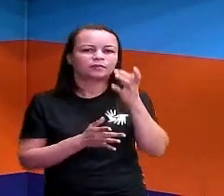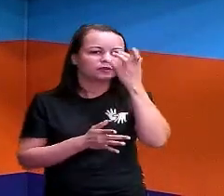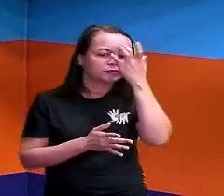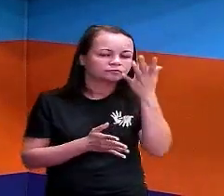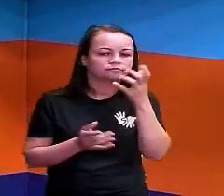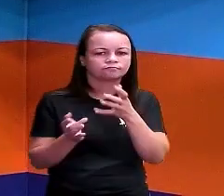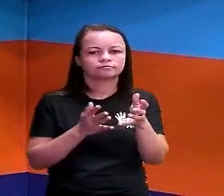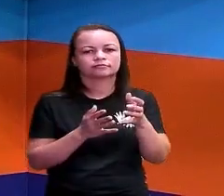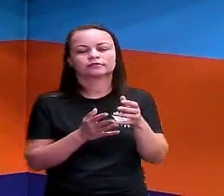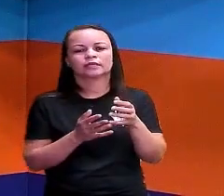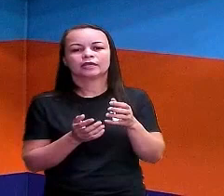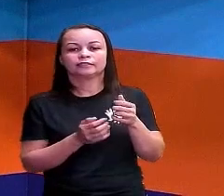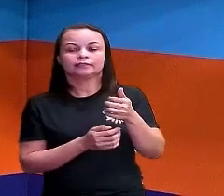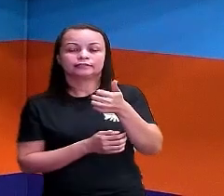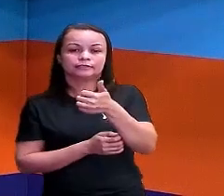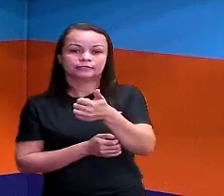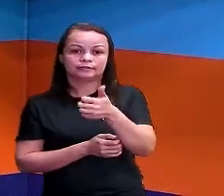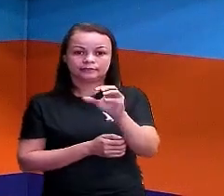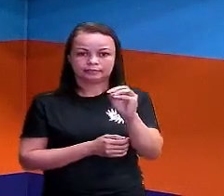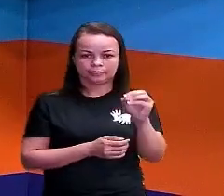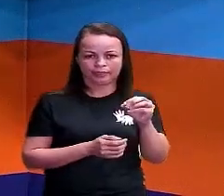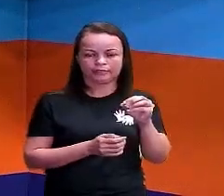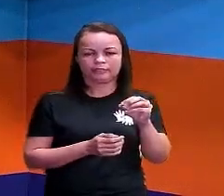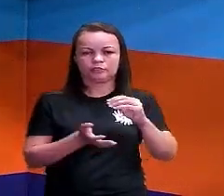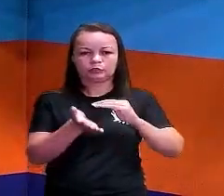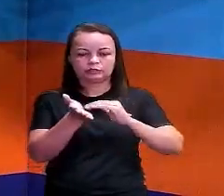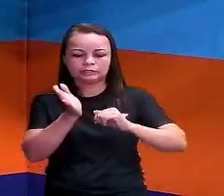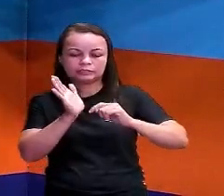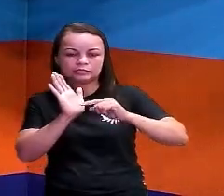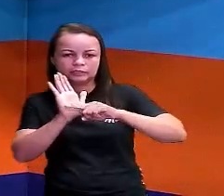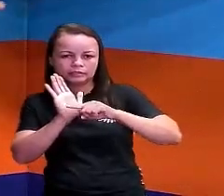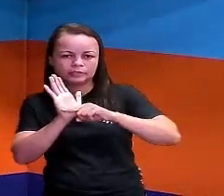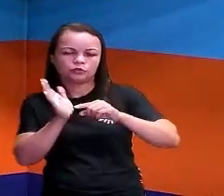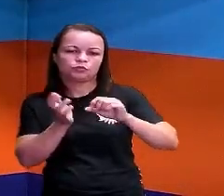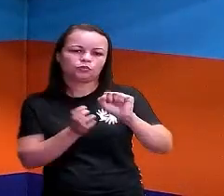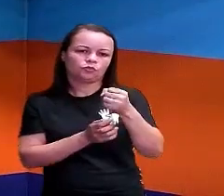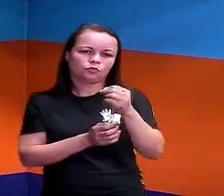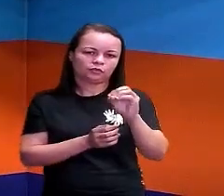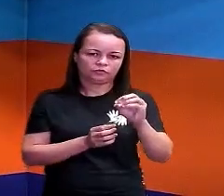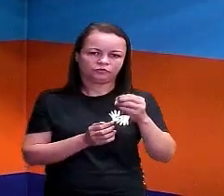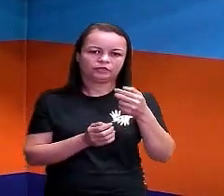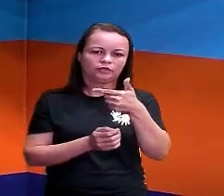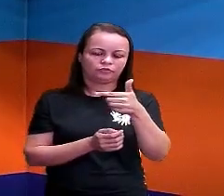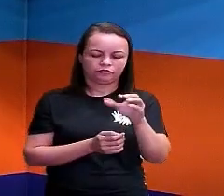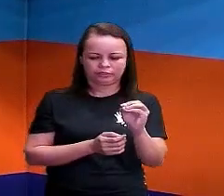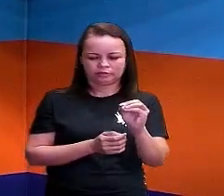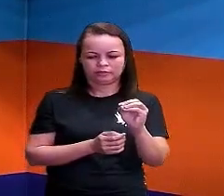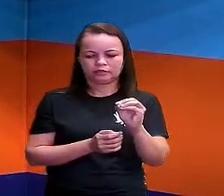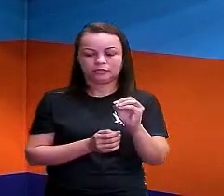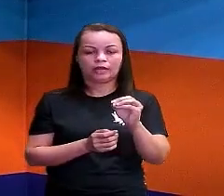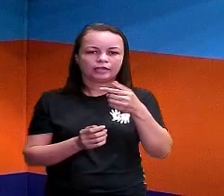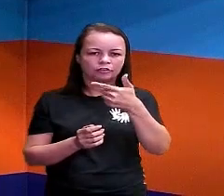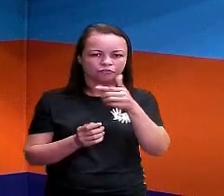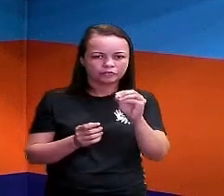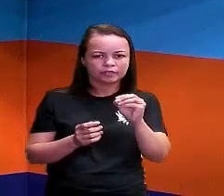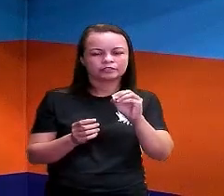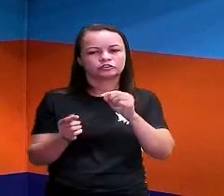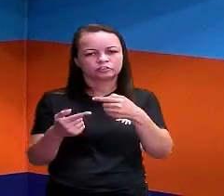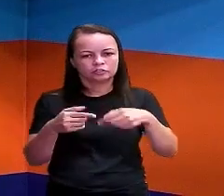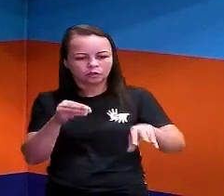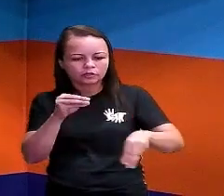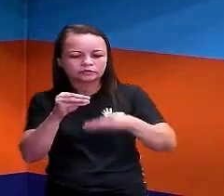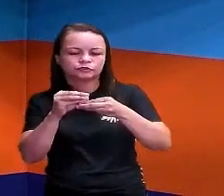de 100 eu tirando 80 fica 20. Lembrando que ficou 70 aqui, eu tenho que adicionar esse 20 ao 70 e eu fico com